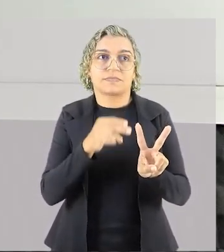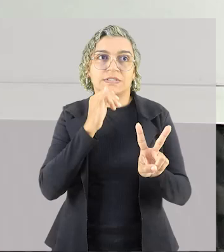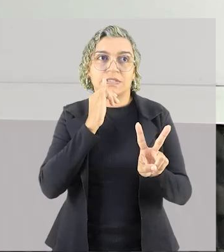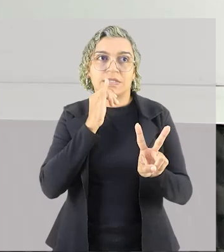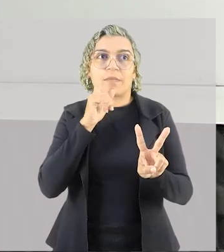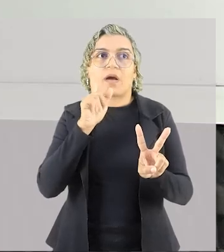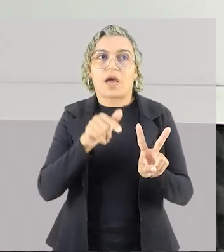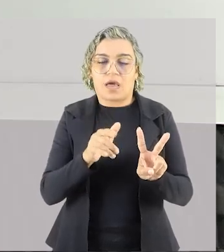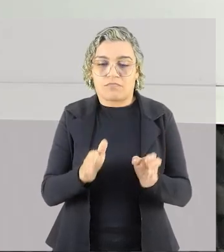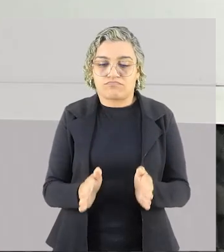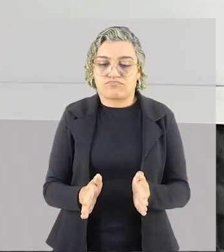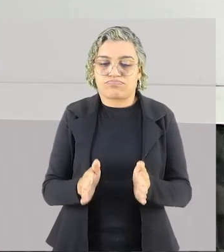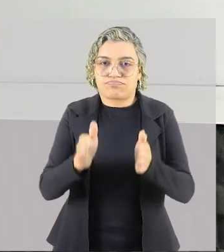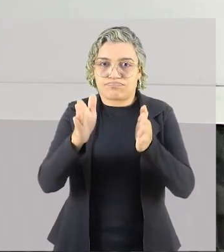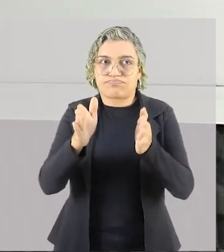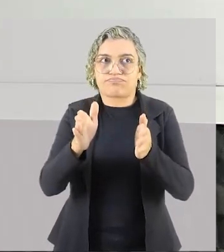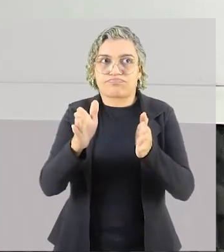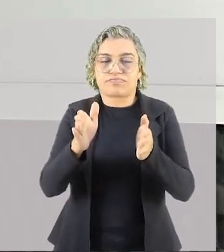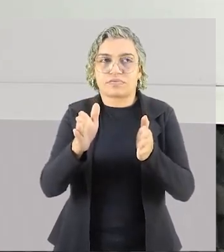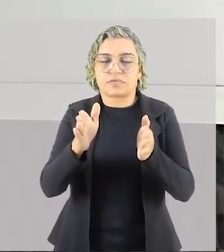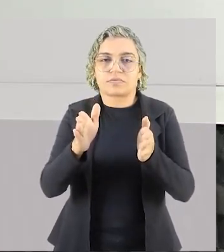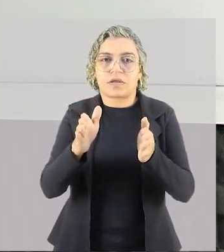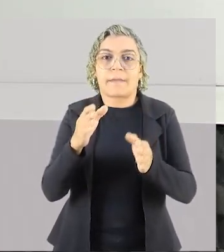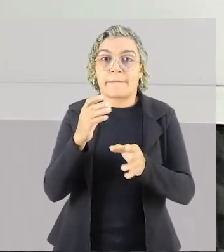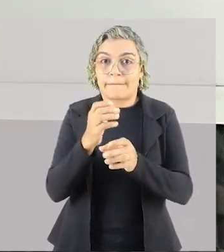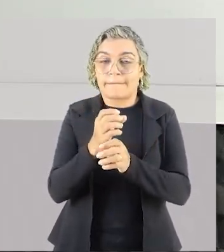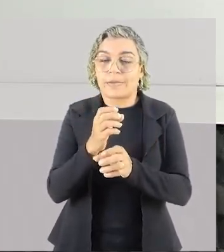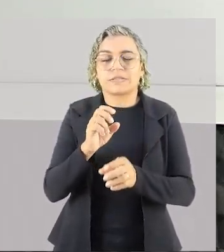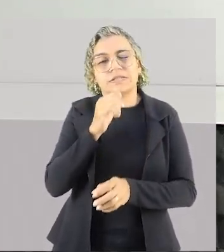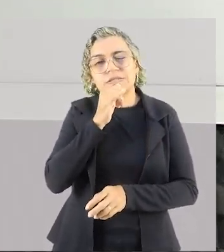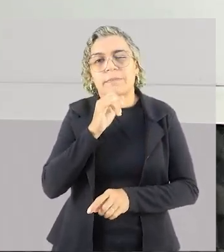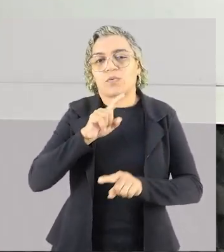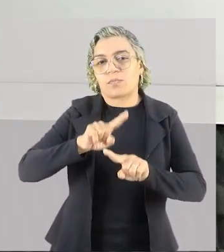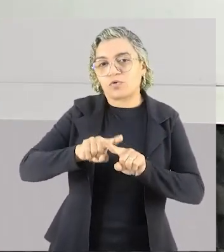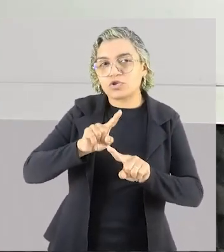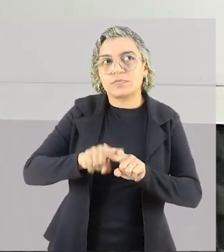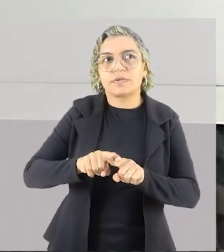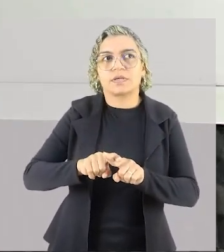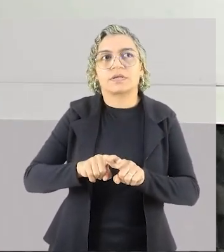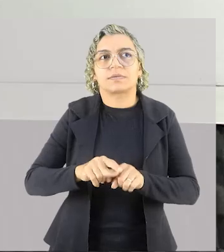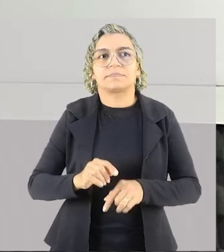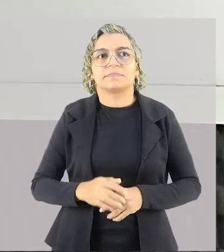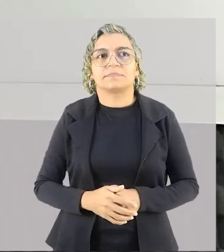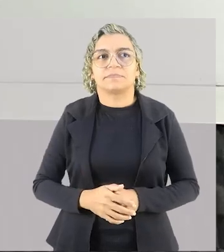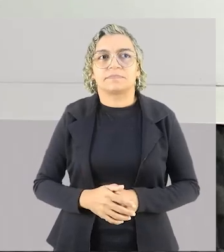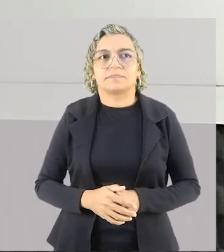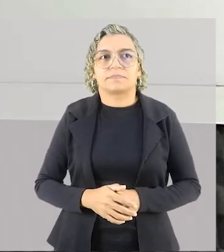um prisma retangular, você multiplica as dimensões, vai ser 4, né?